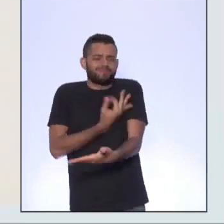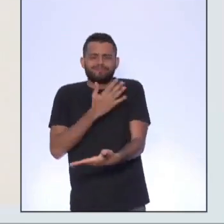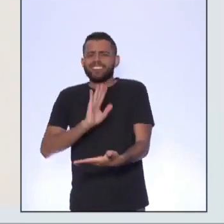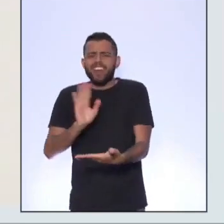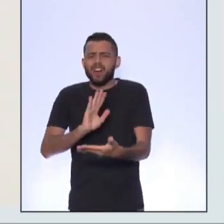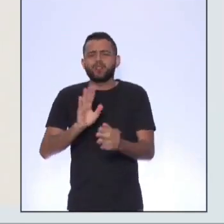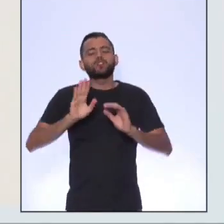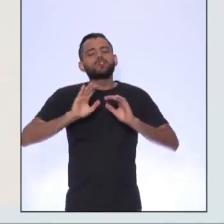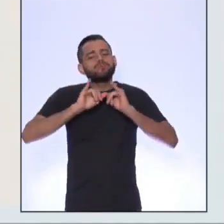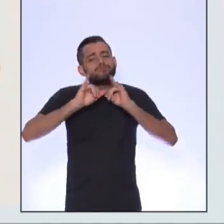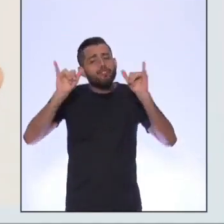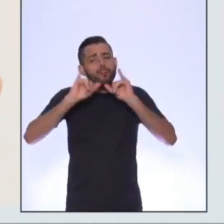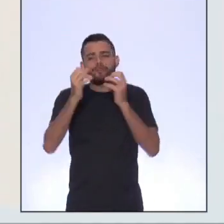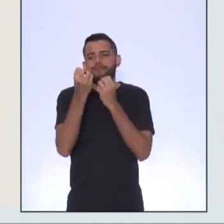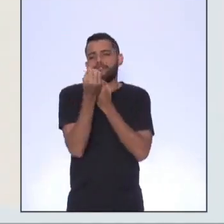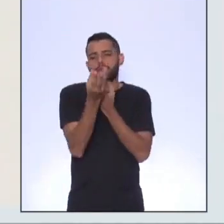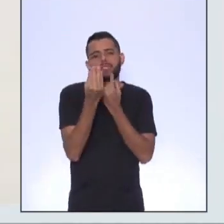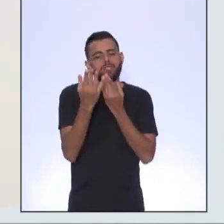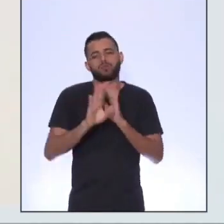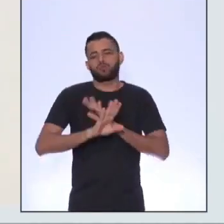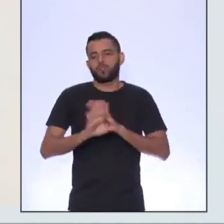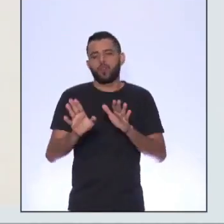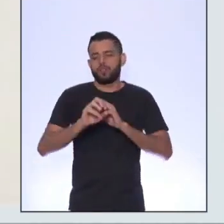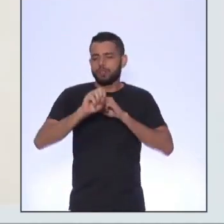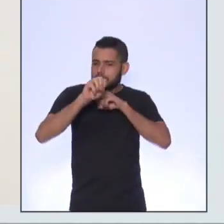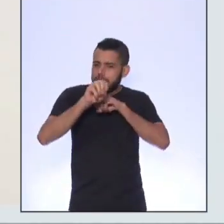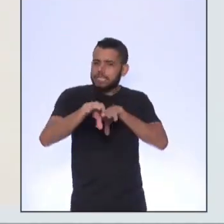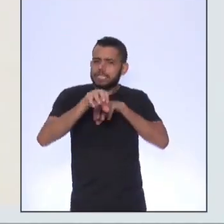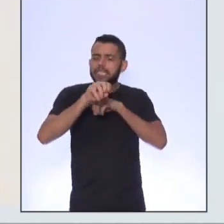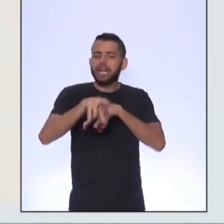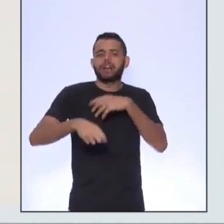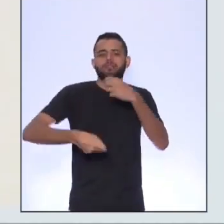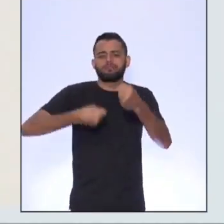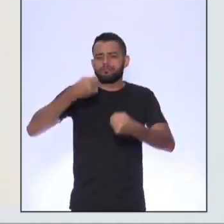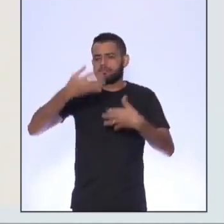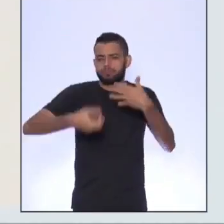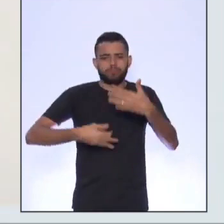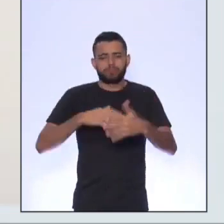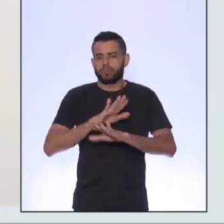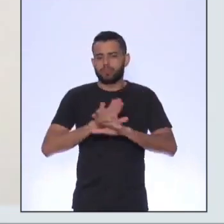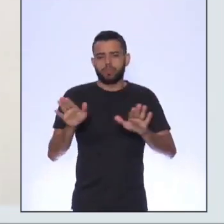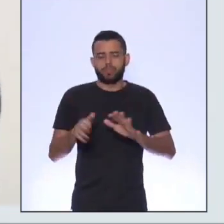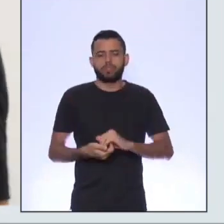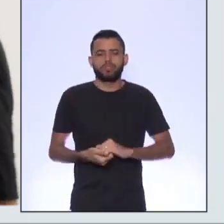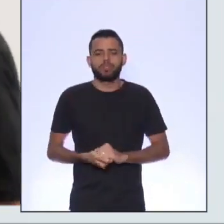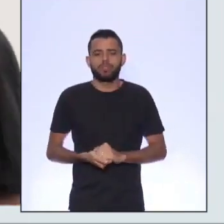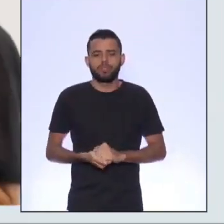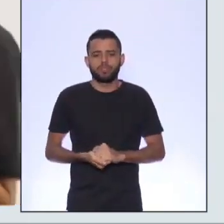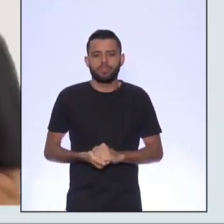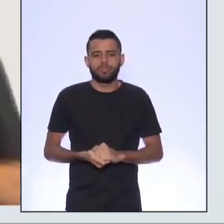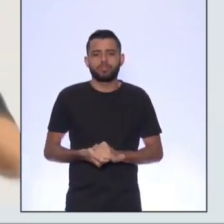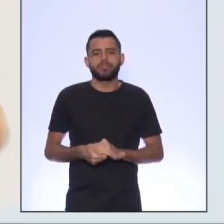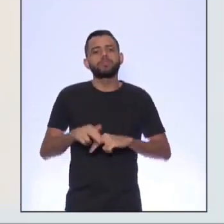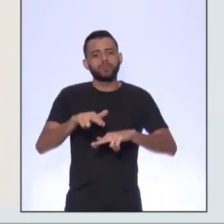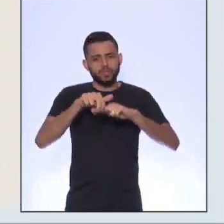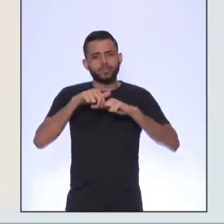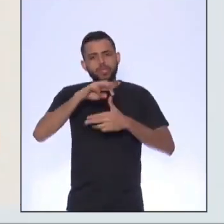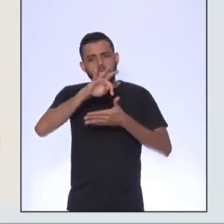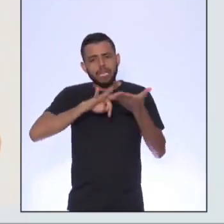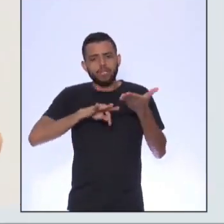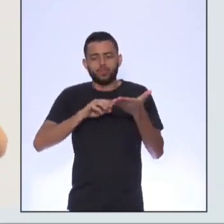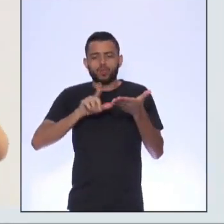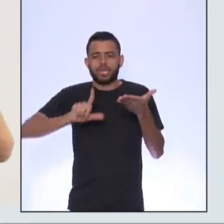de noticiar, de ensinar, de argumentar, tá? E aí a gente chama de texto não